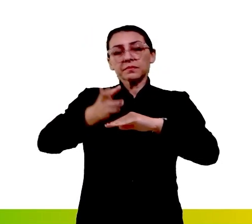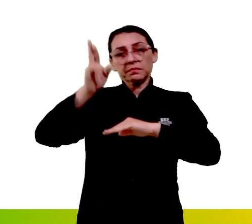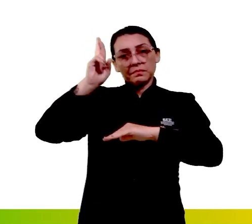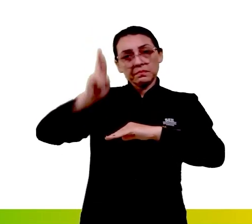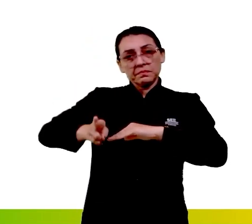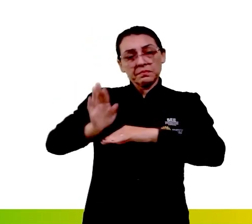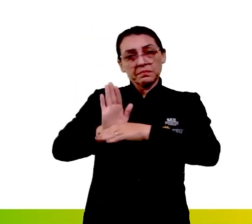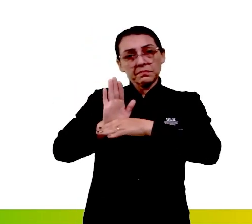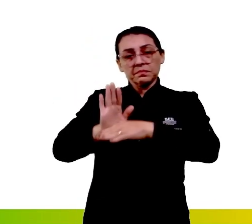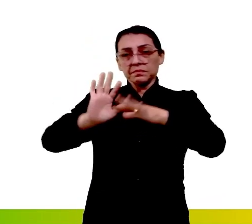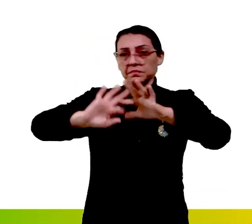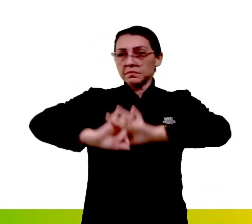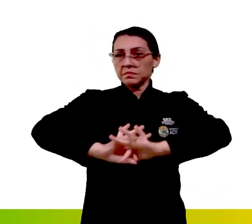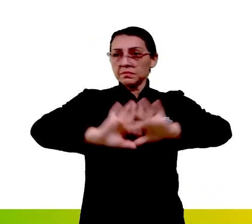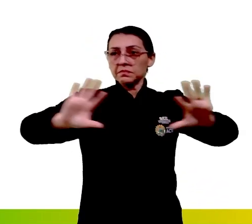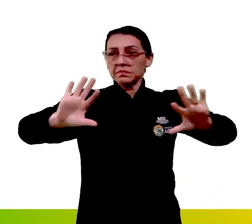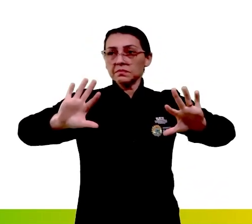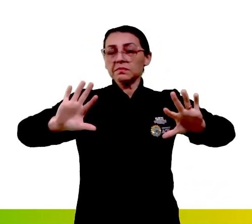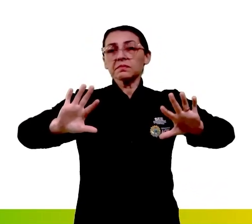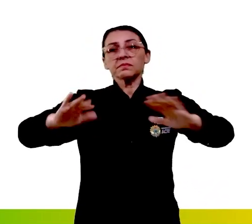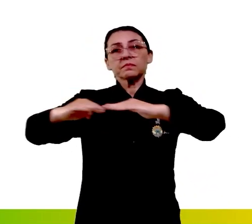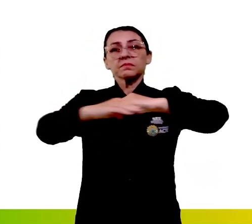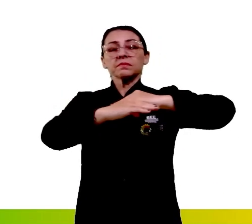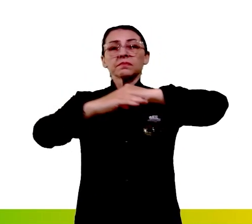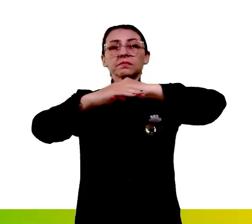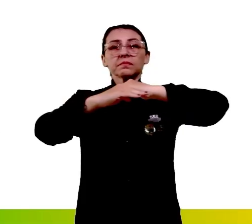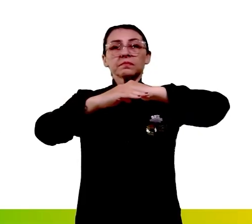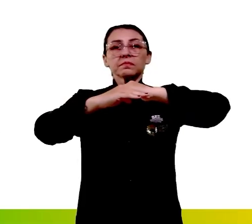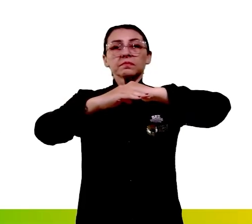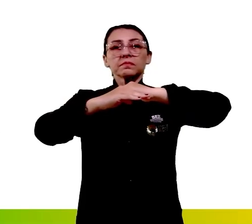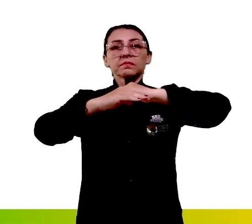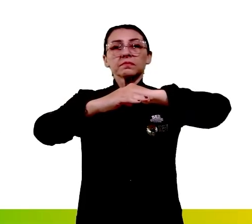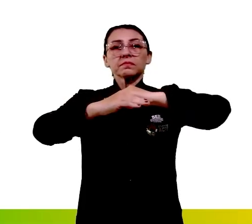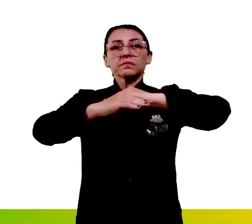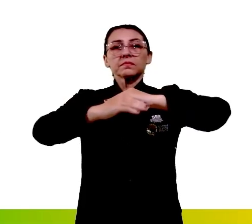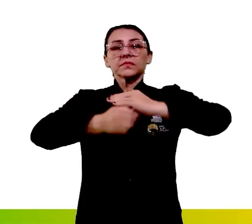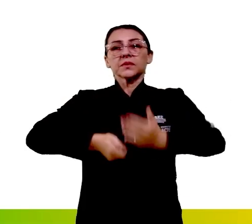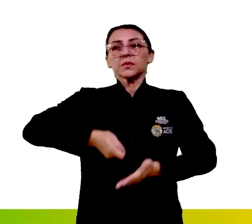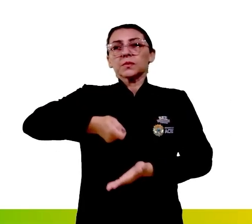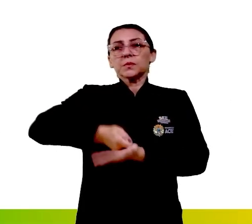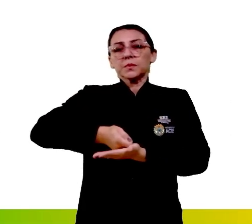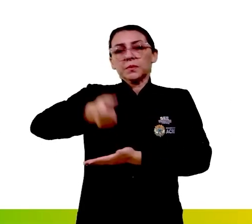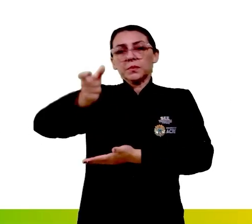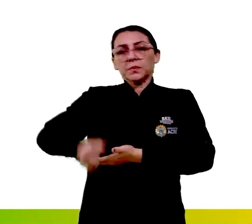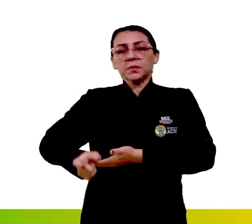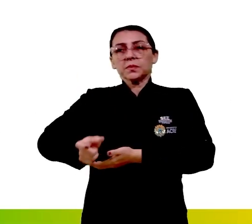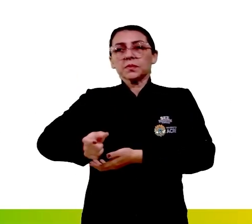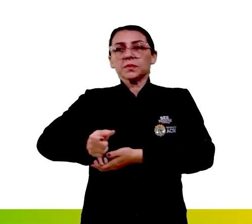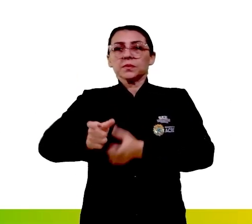razão, a liberdade, a igualdade e a autonomia do indivíduo.